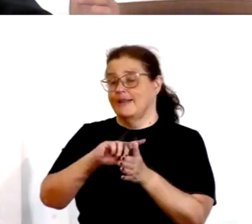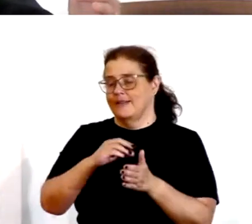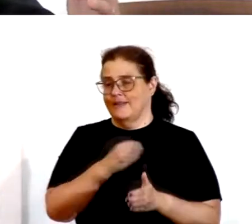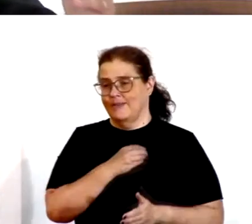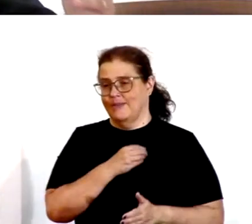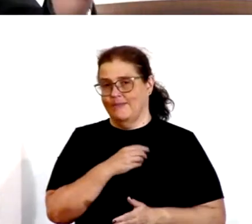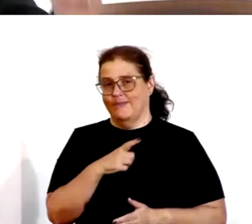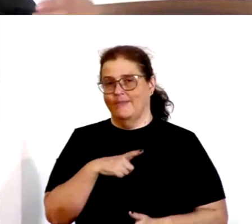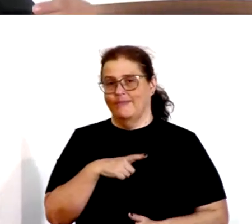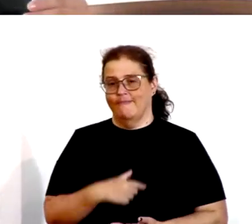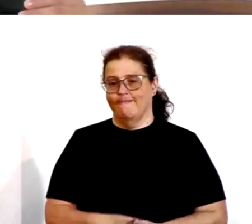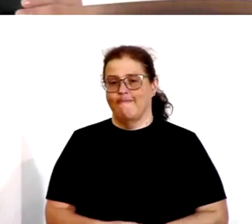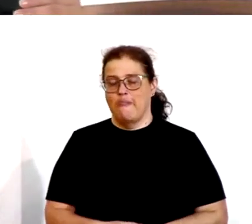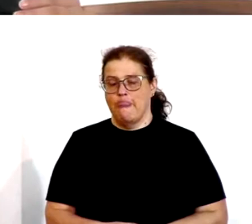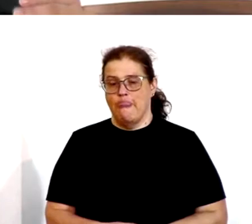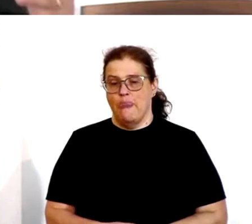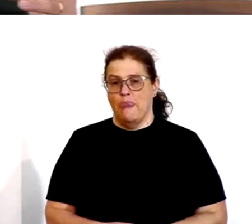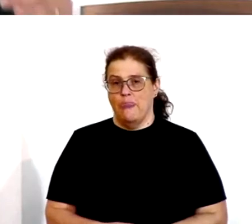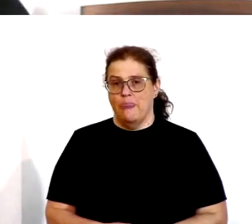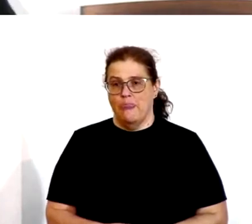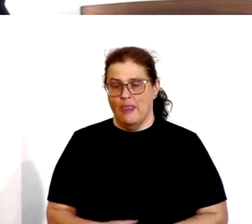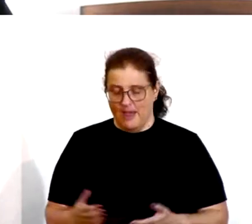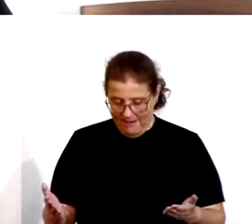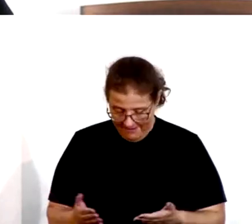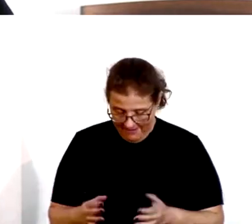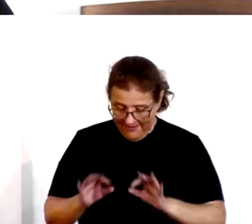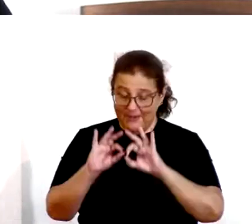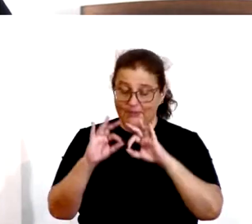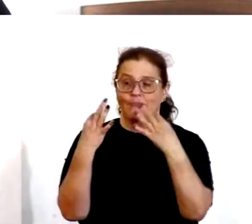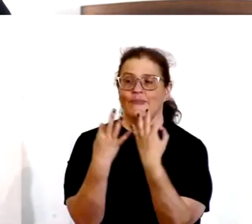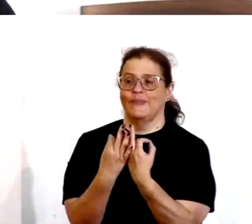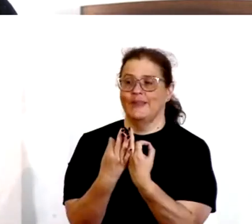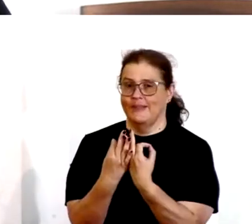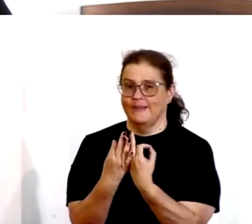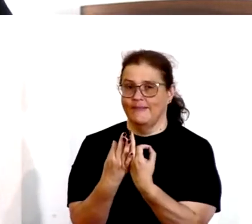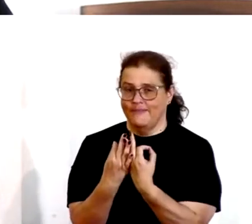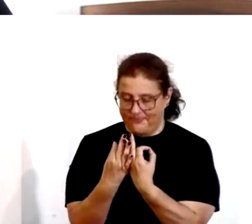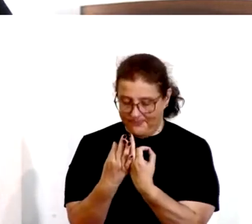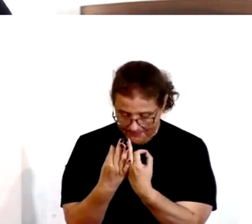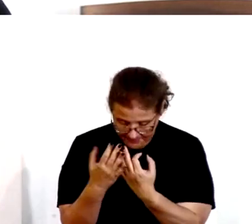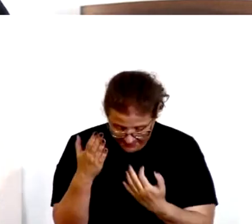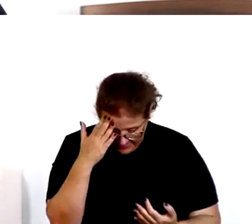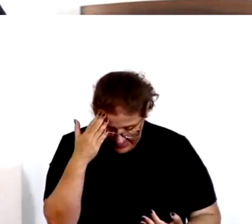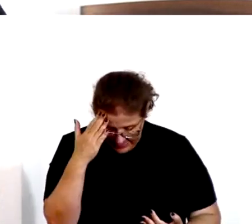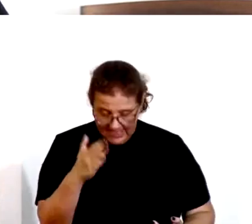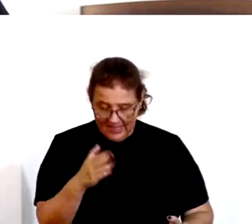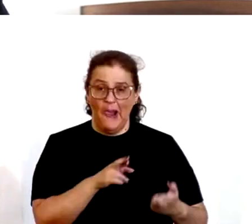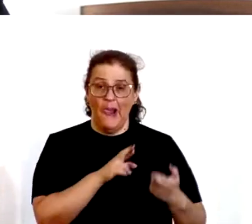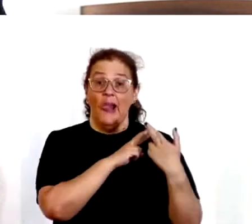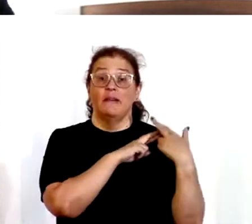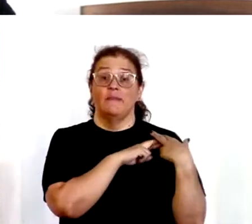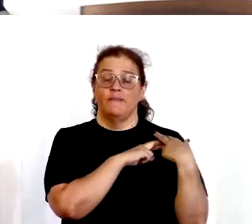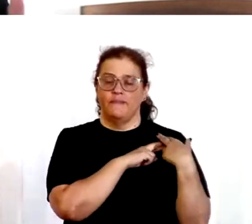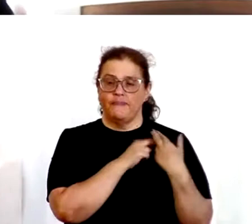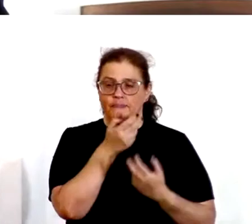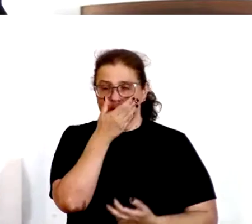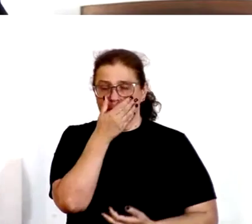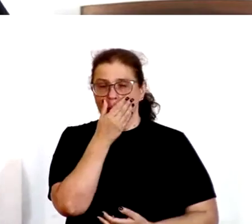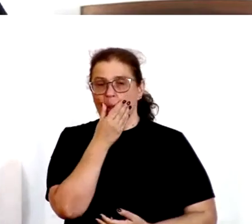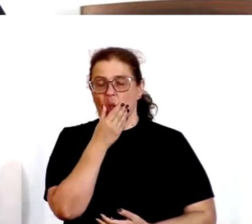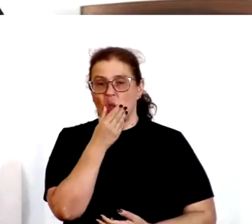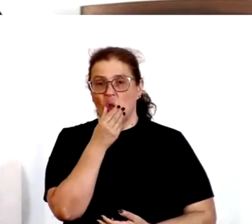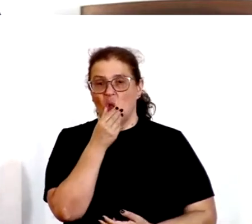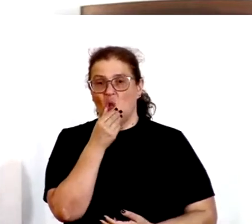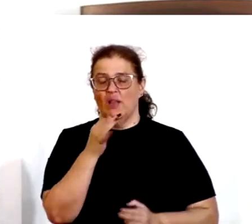dizer, agora, família, entendo a responsabilidade que vocês têm, pois dentro da estrutura